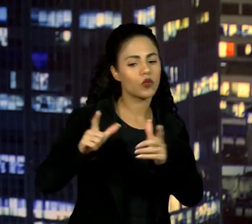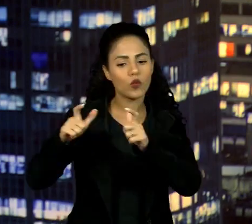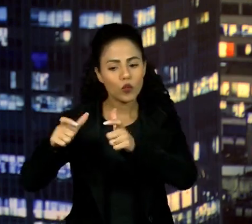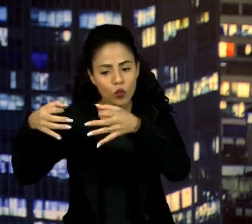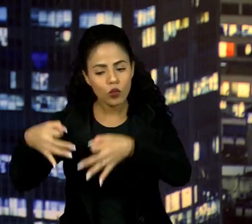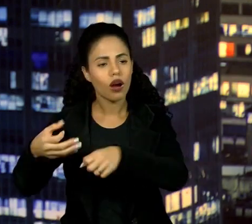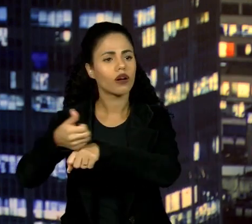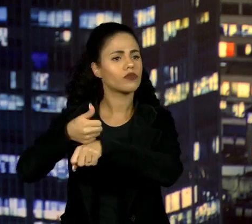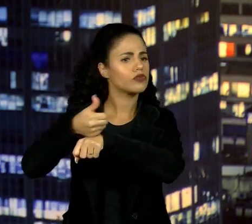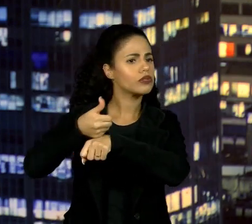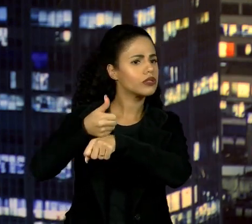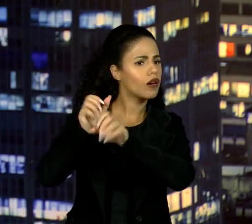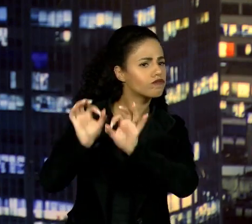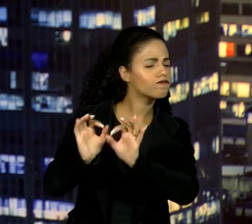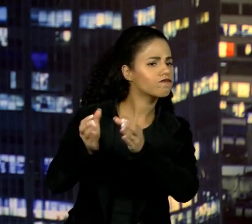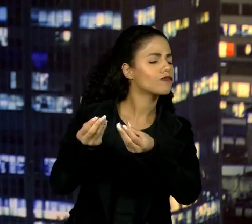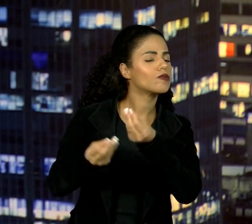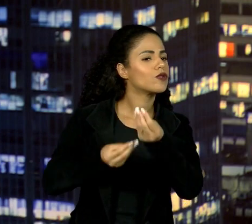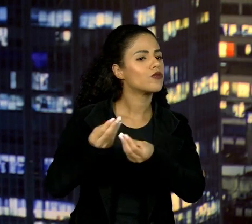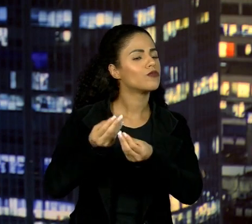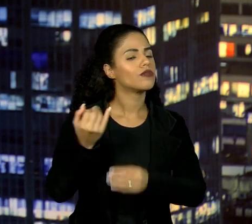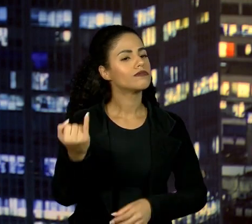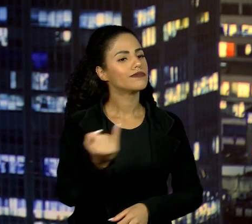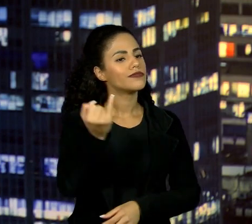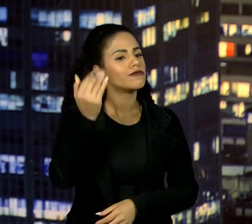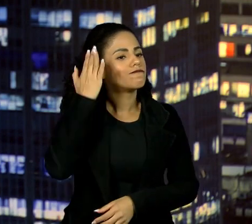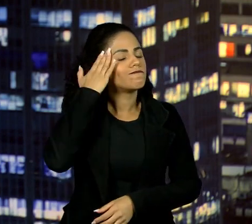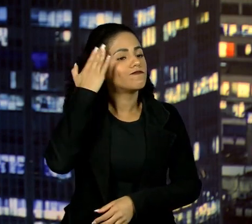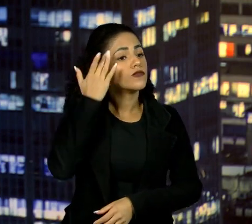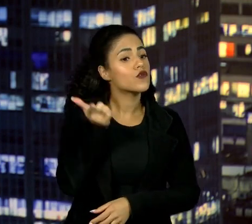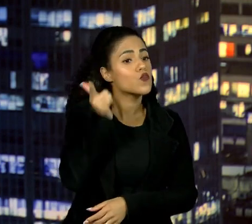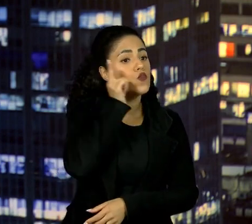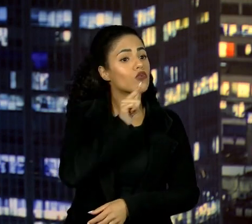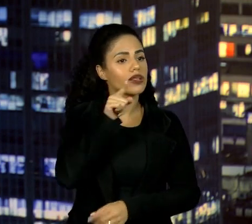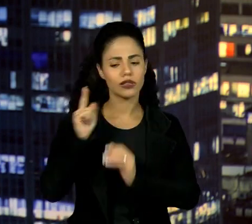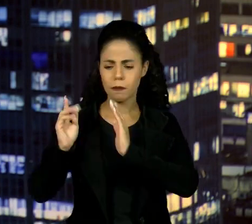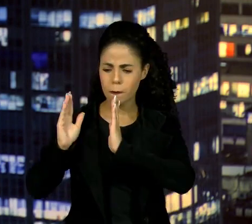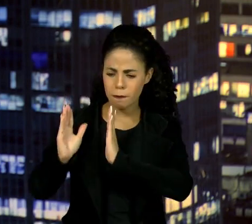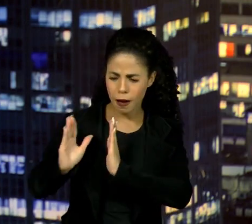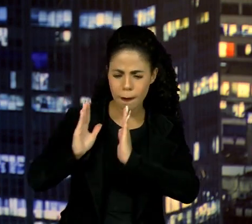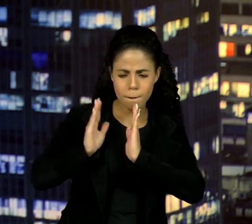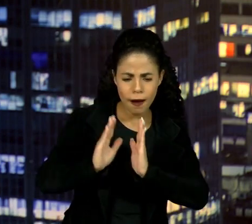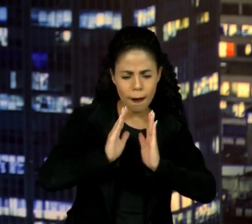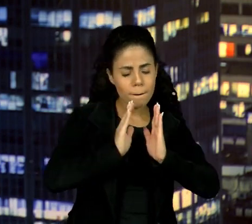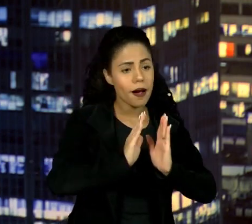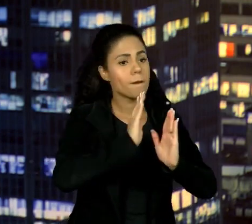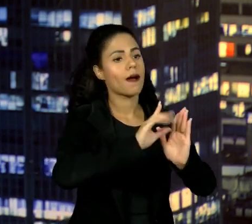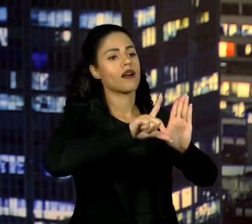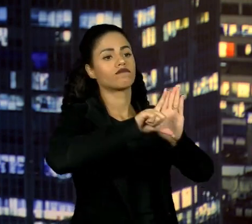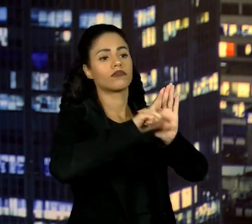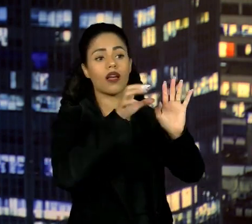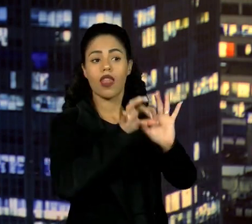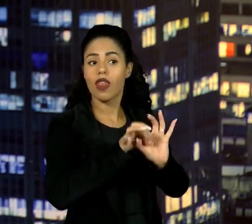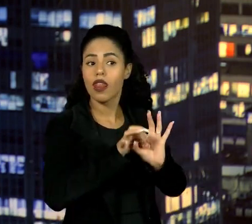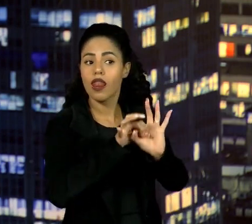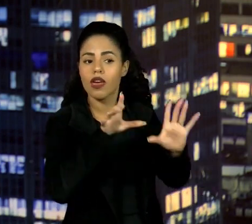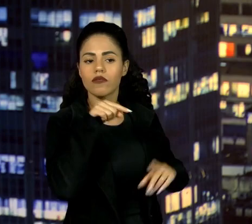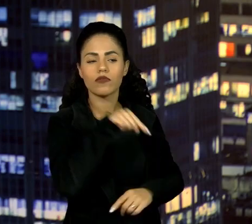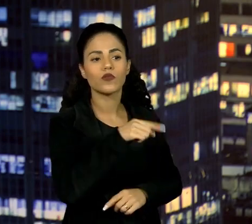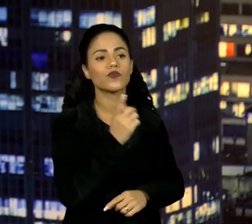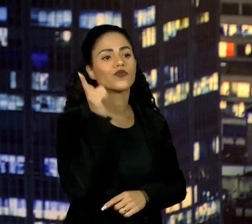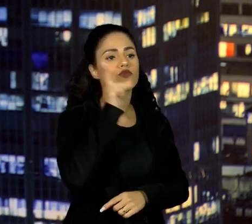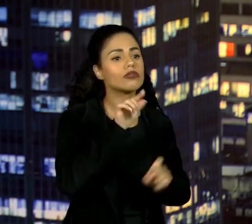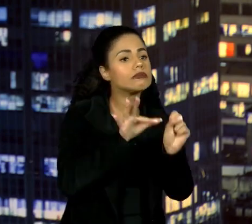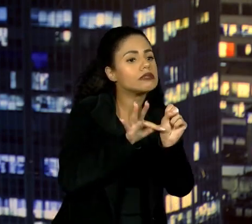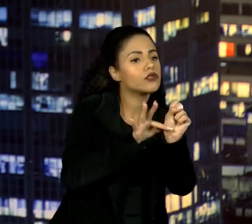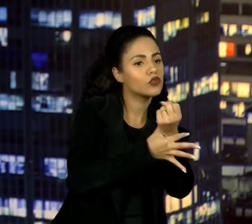clínica, é importante para garantir que todo esse processo seja legalmente viável e